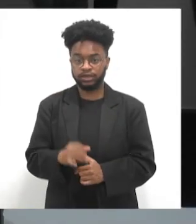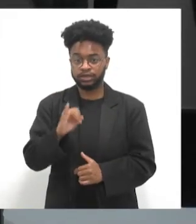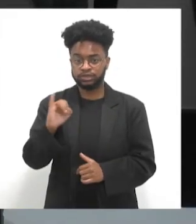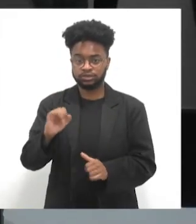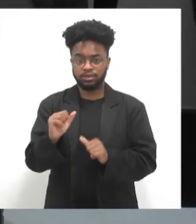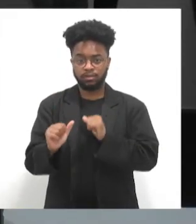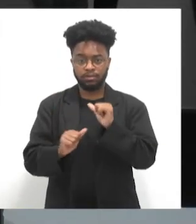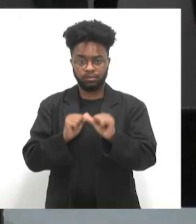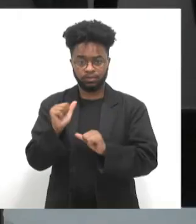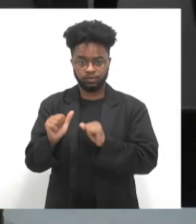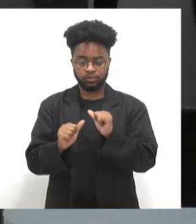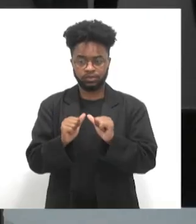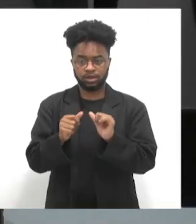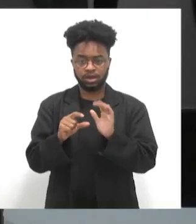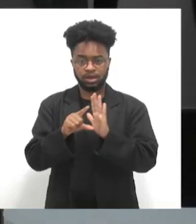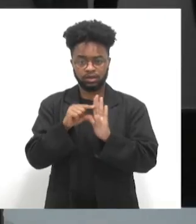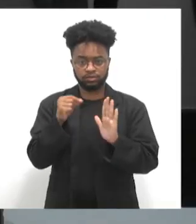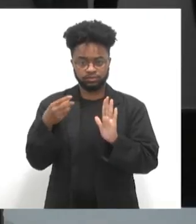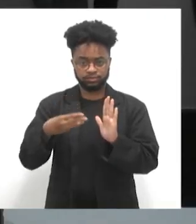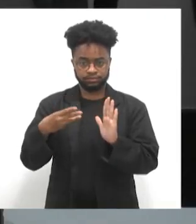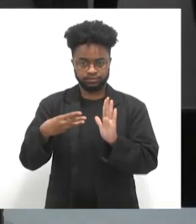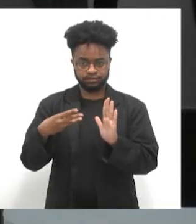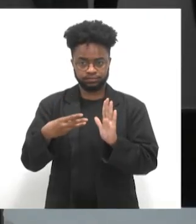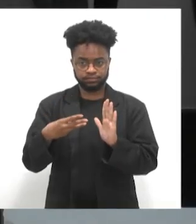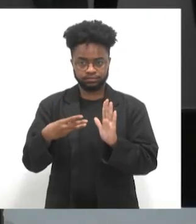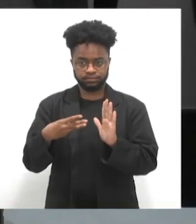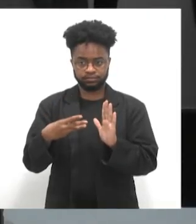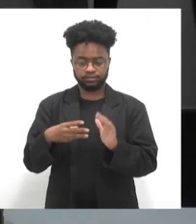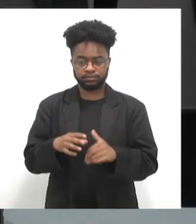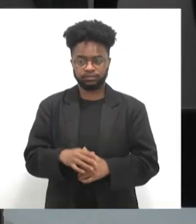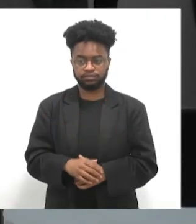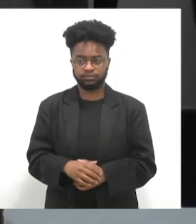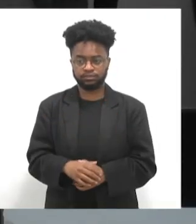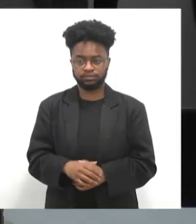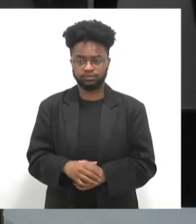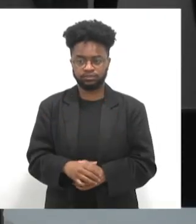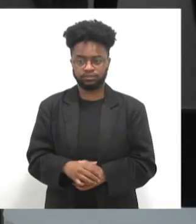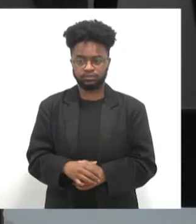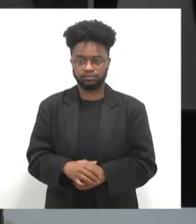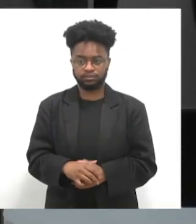modificando o artigo 3º desse PL,